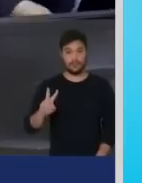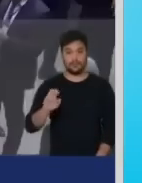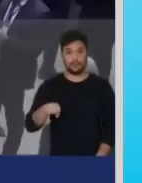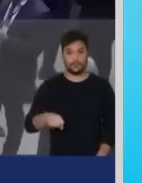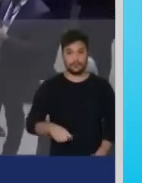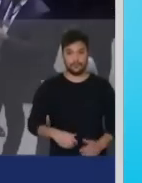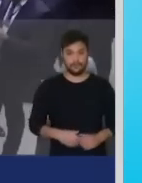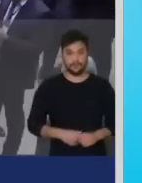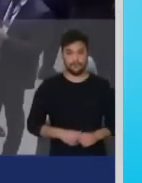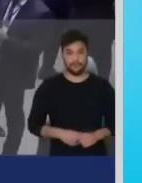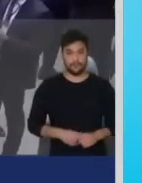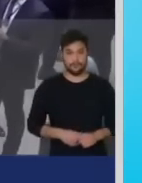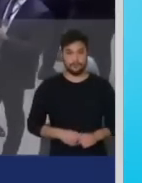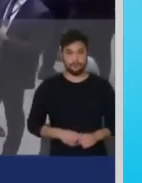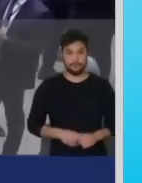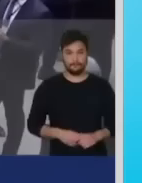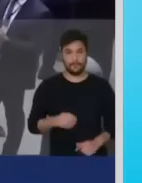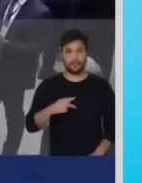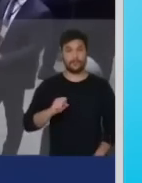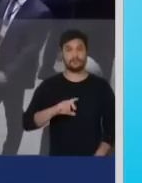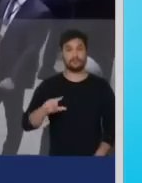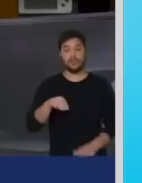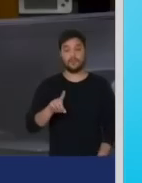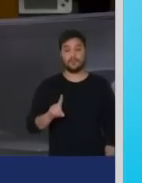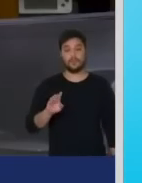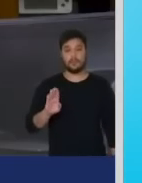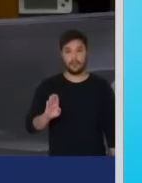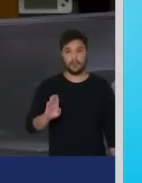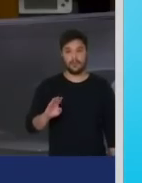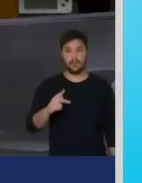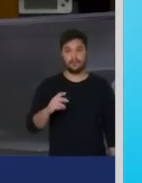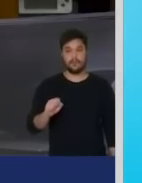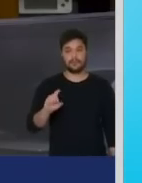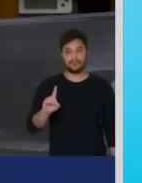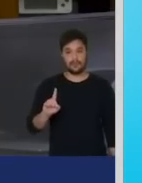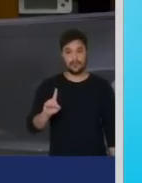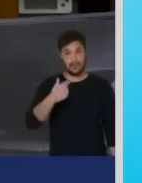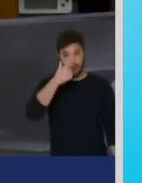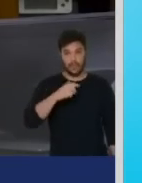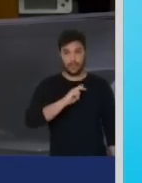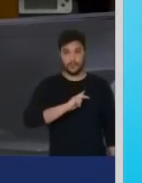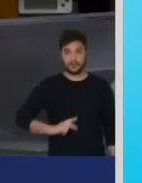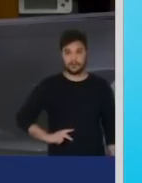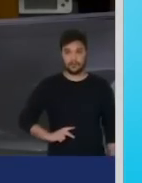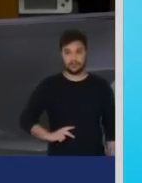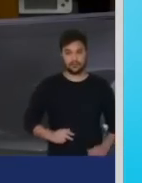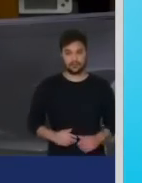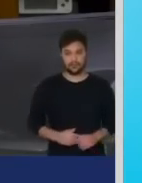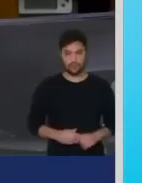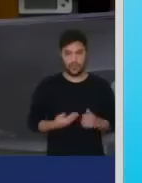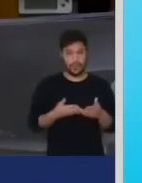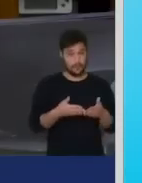extração de dente numa cidade do interior do Nordeste numa média de 11